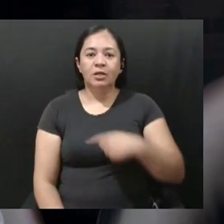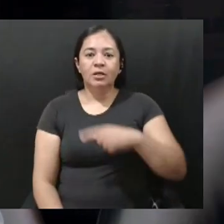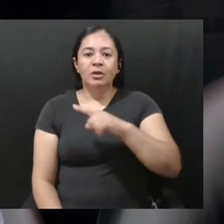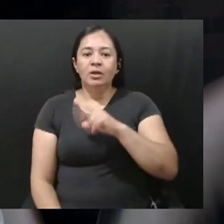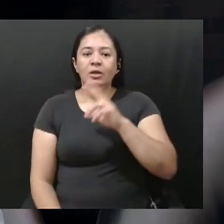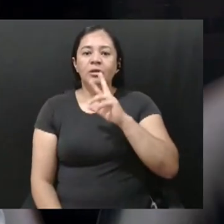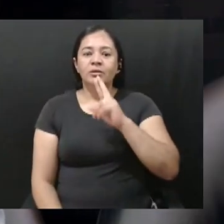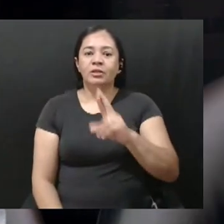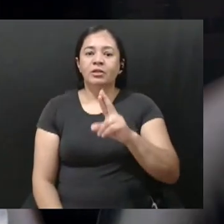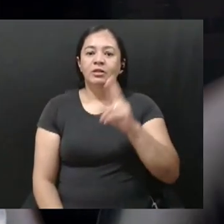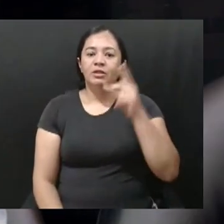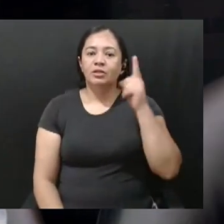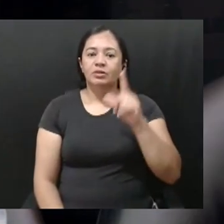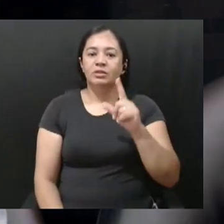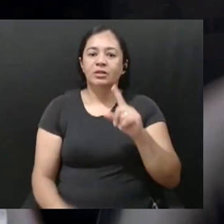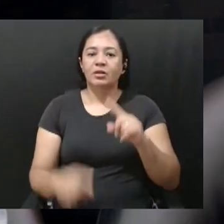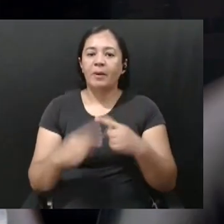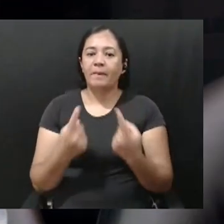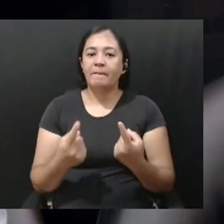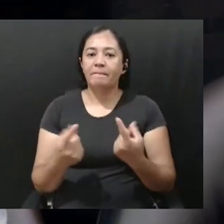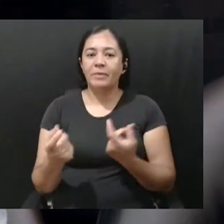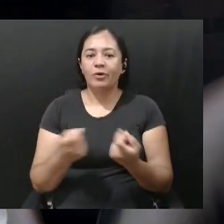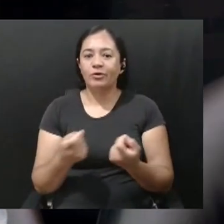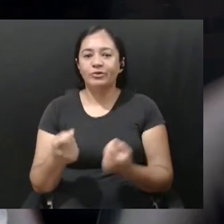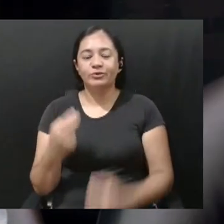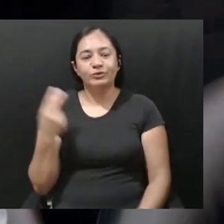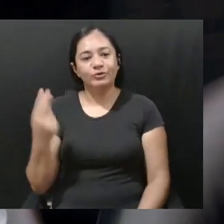vai sair do meu controle. Porque não é sobre mim, é sobre o outro, né?